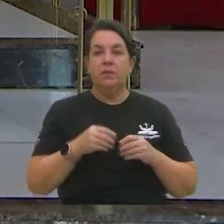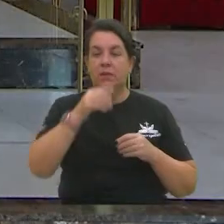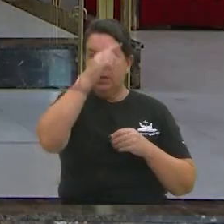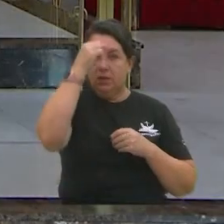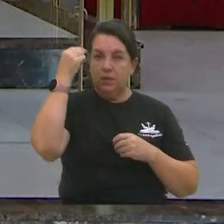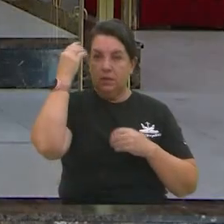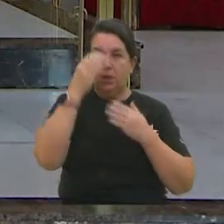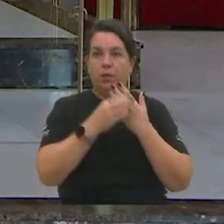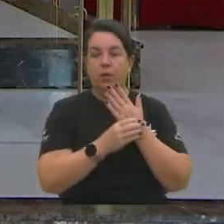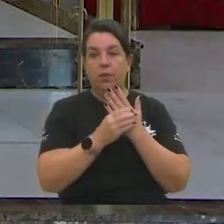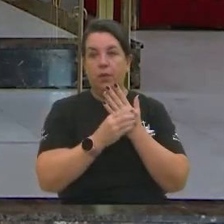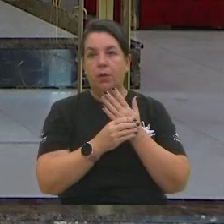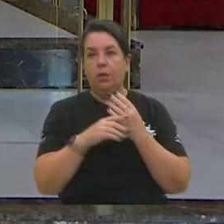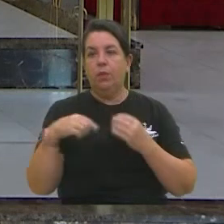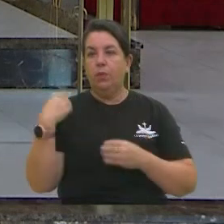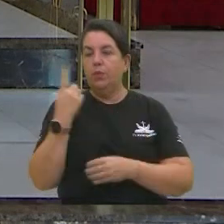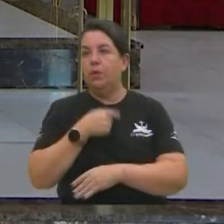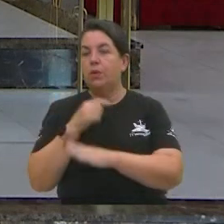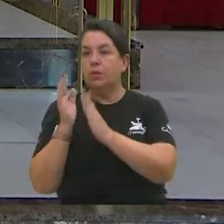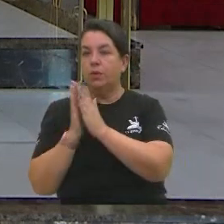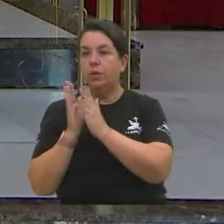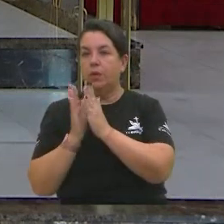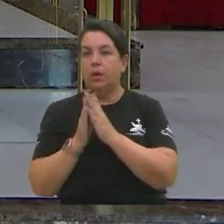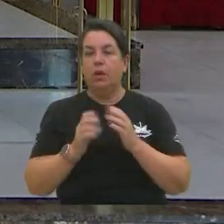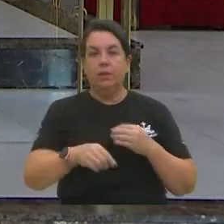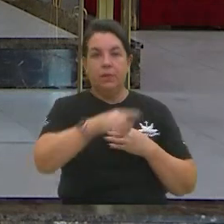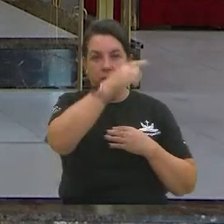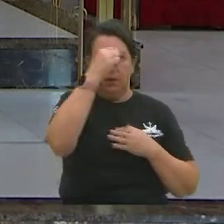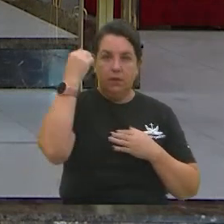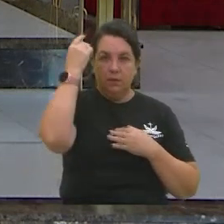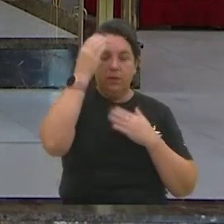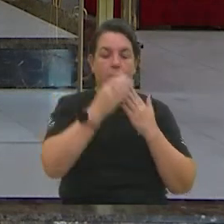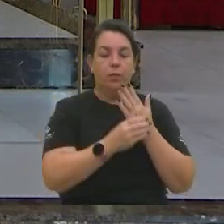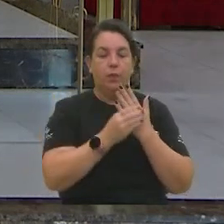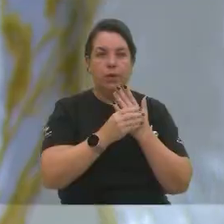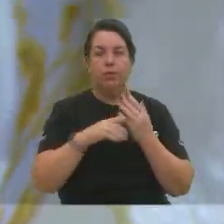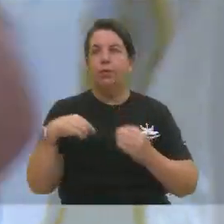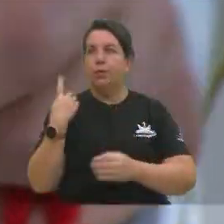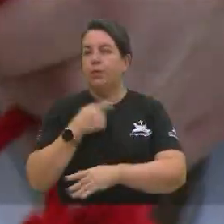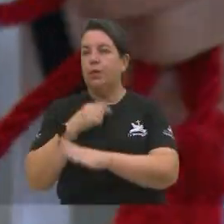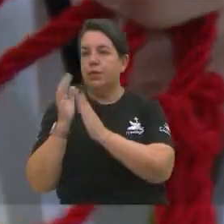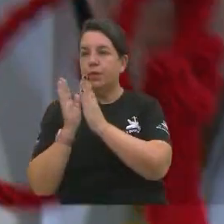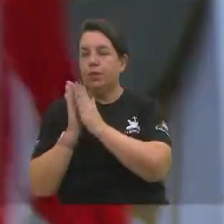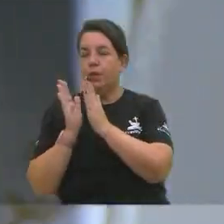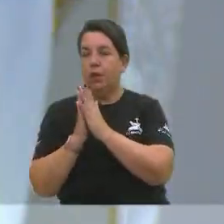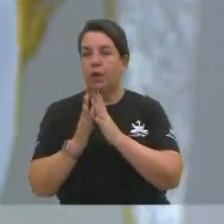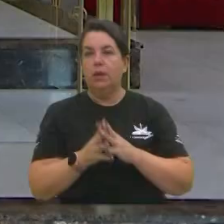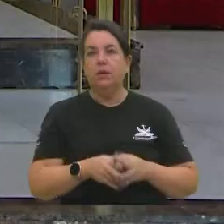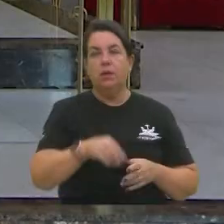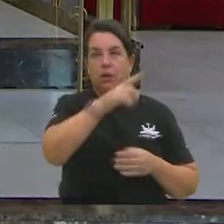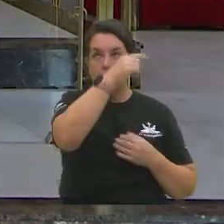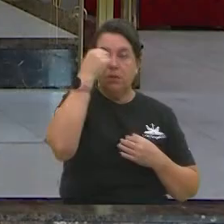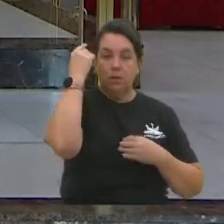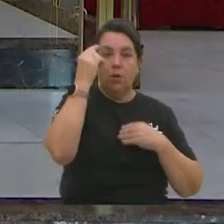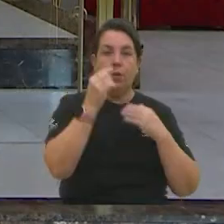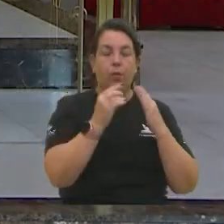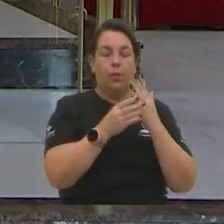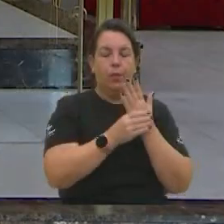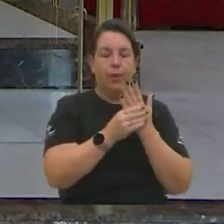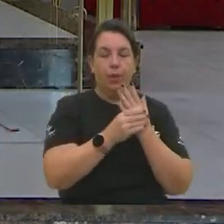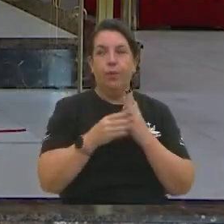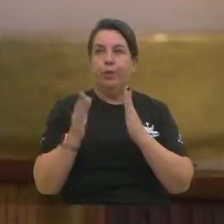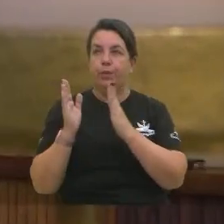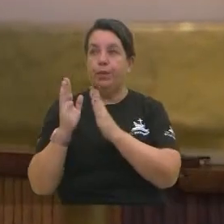Pio, rogai por nós. São Pio, rogai por nós. São